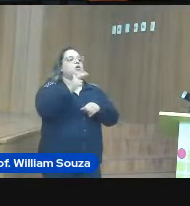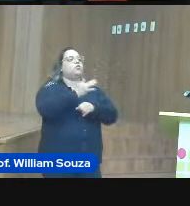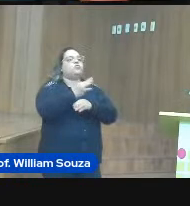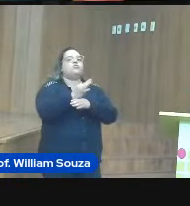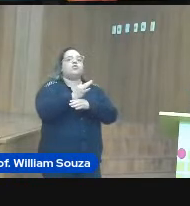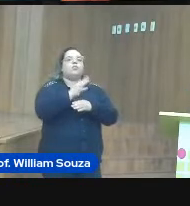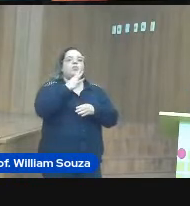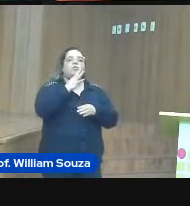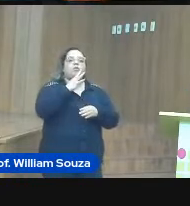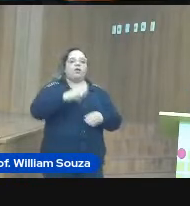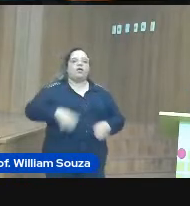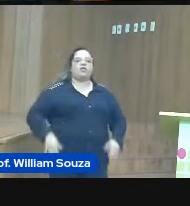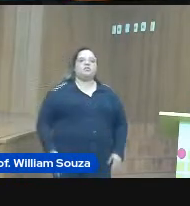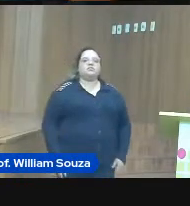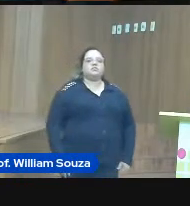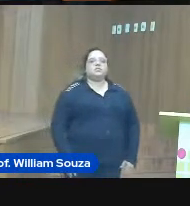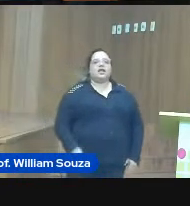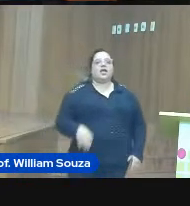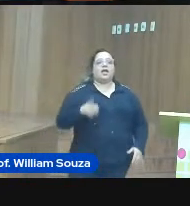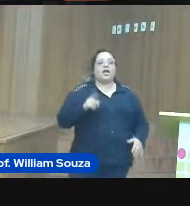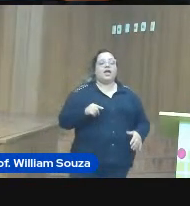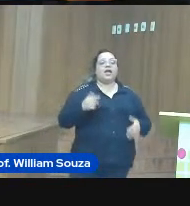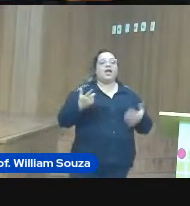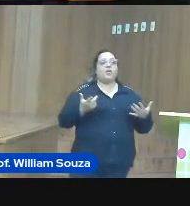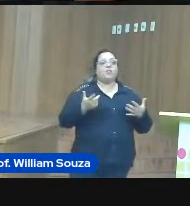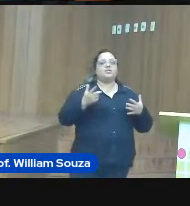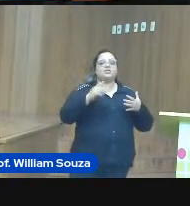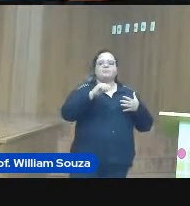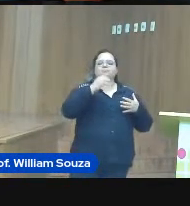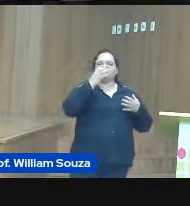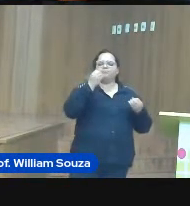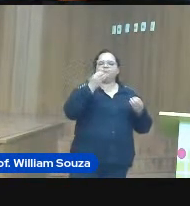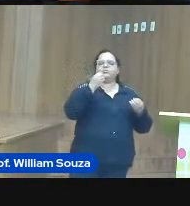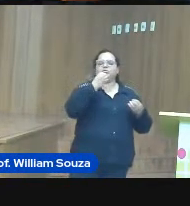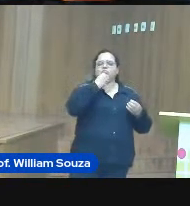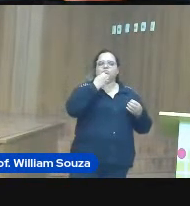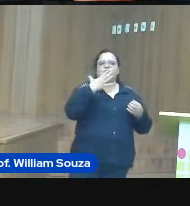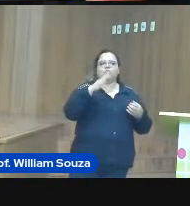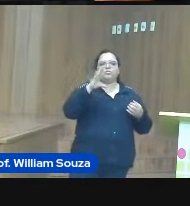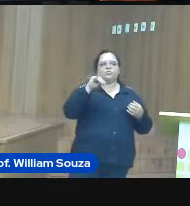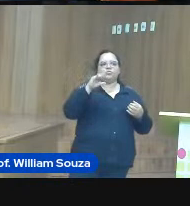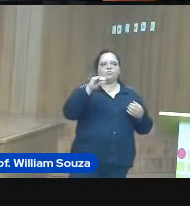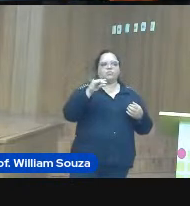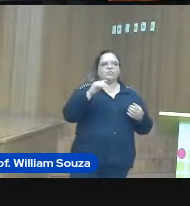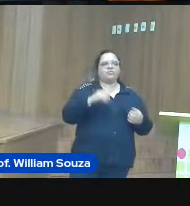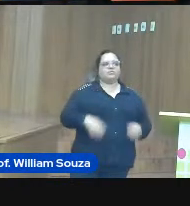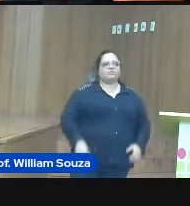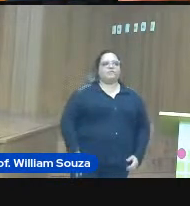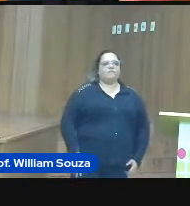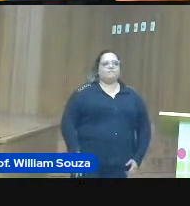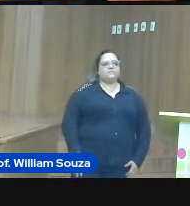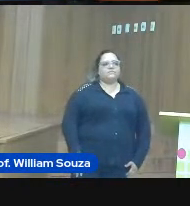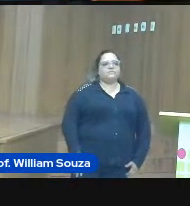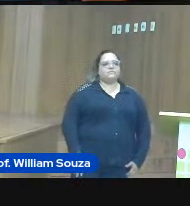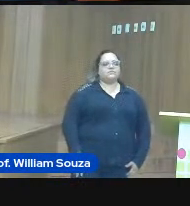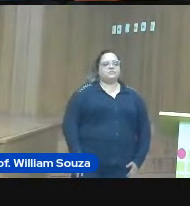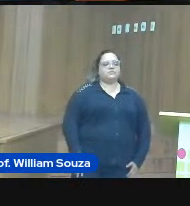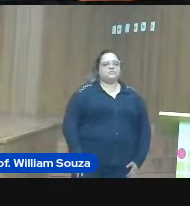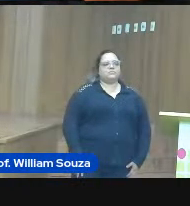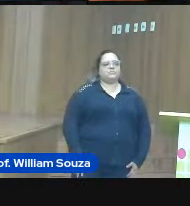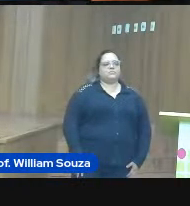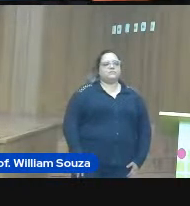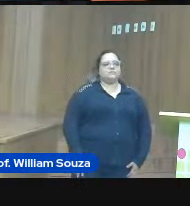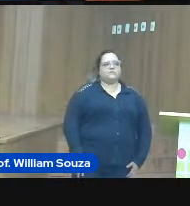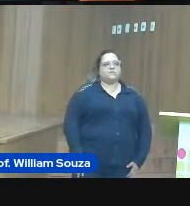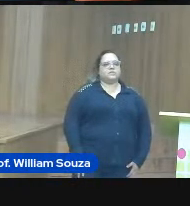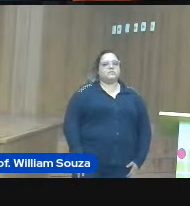uma série de ficção científica muito bacana, né? E aí, nessa série, né, da